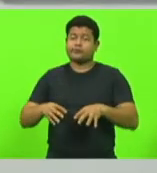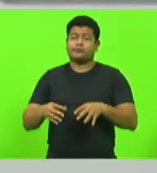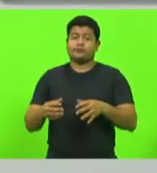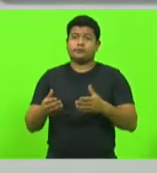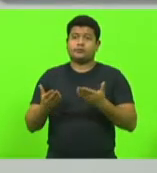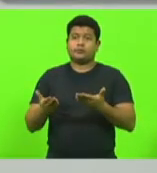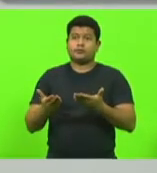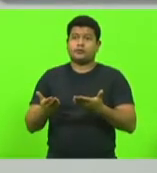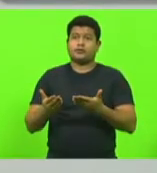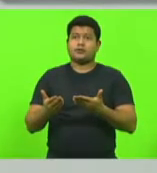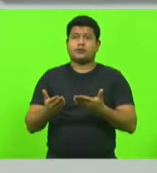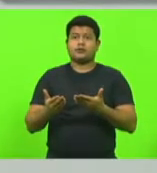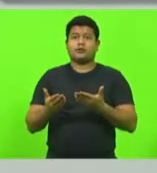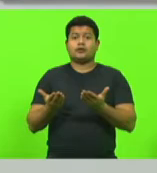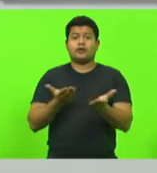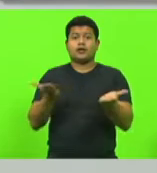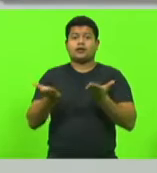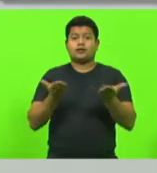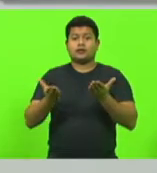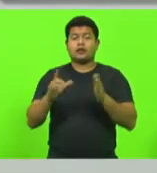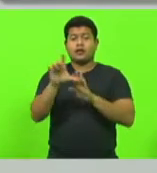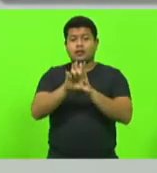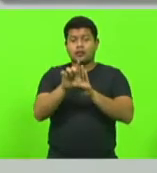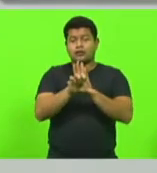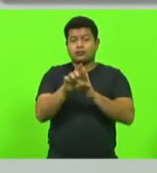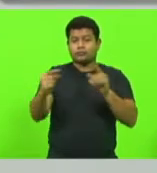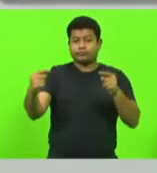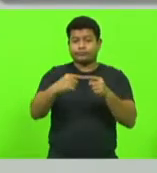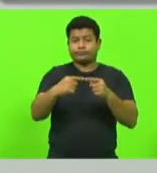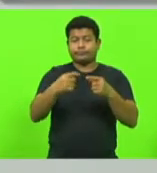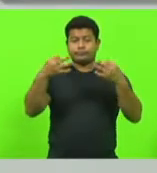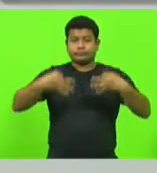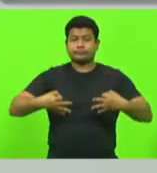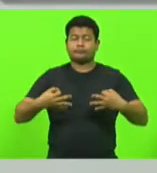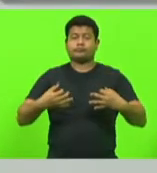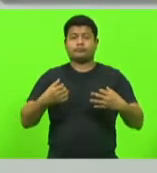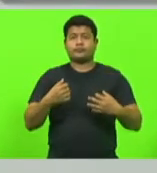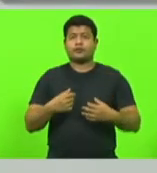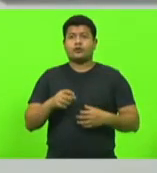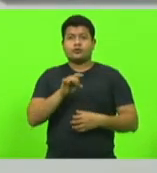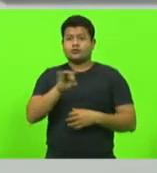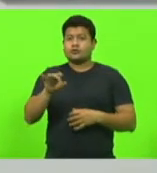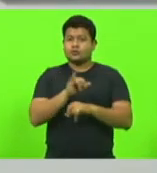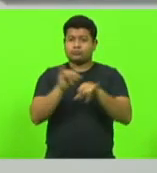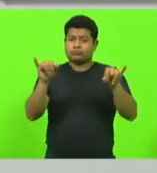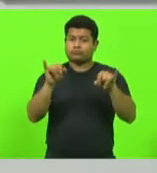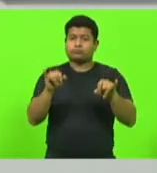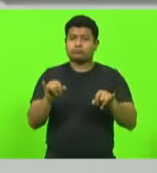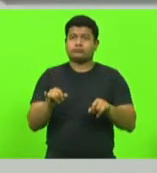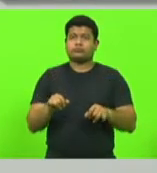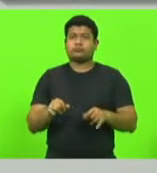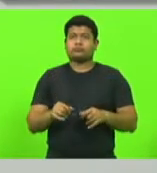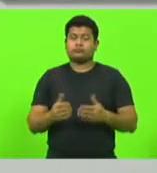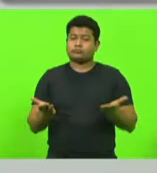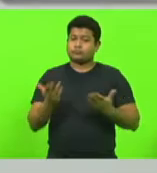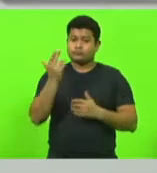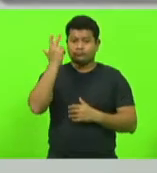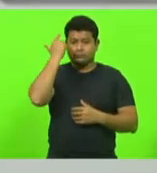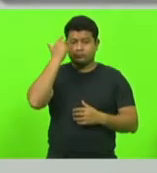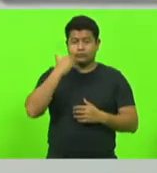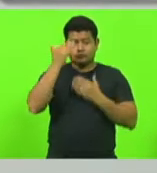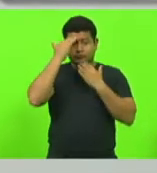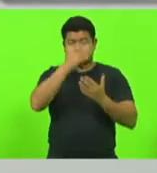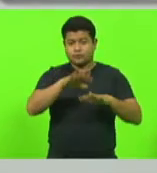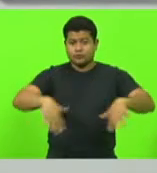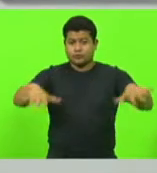a questão da licitude, da legalidade do projeto de lei, senhor presidente. É só esse comentário que eu quero fazer e, naturalmente, agradecer a todos